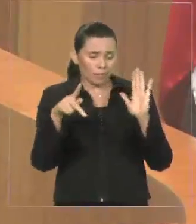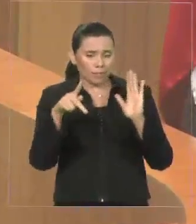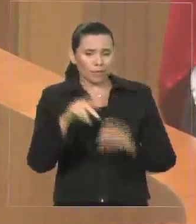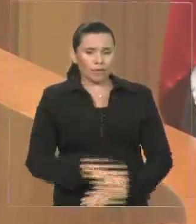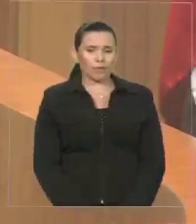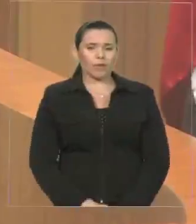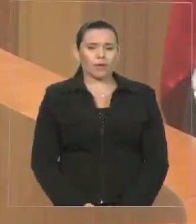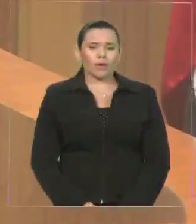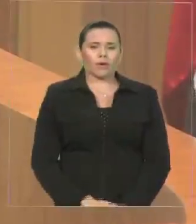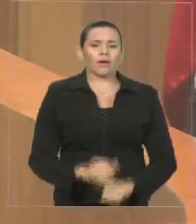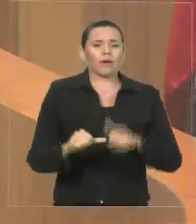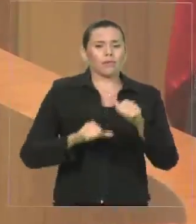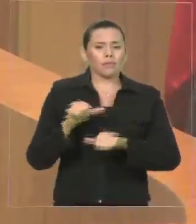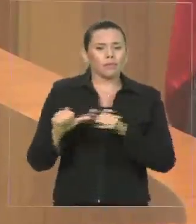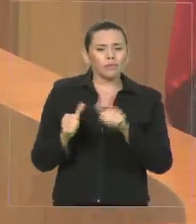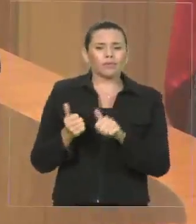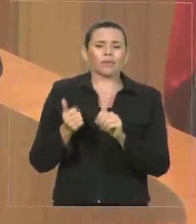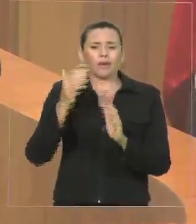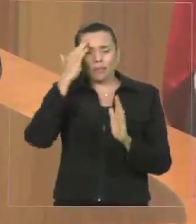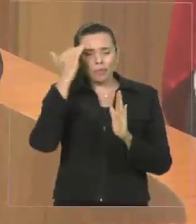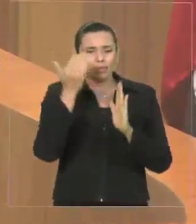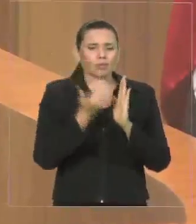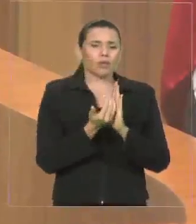o novo Código de Processo Civil